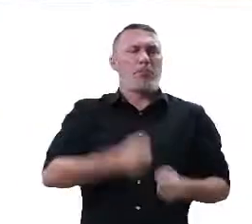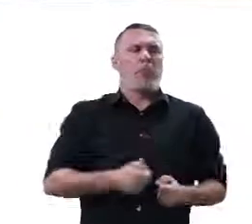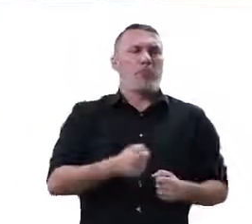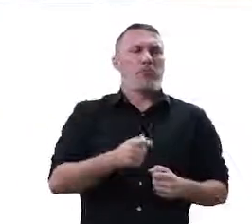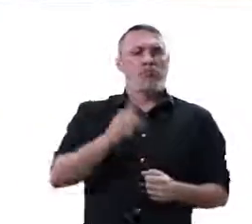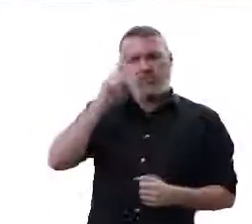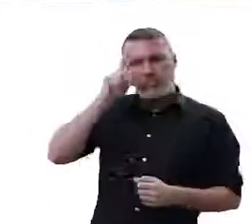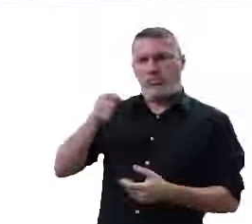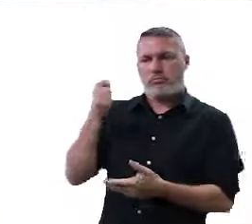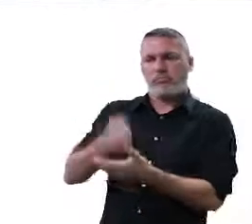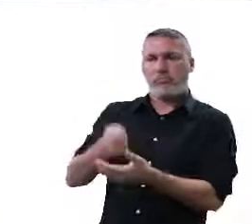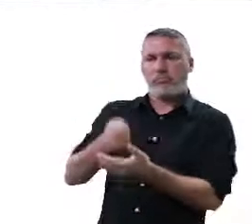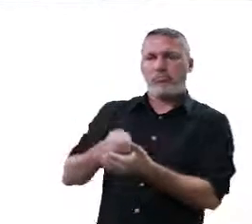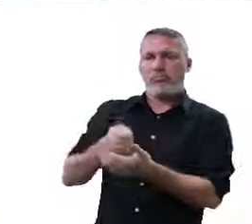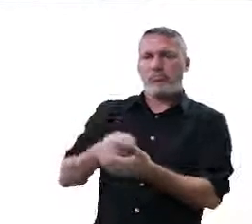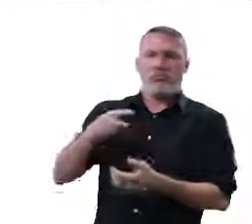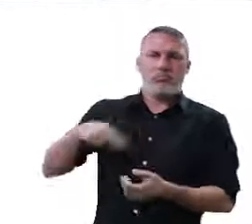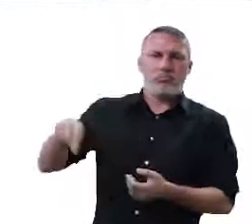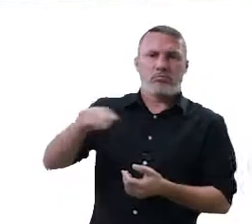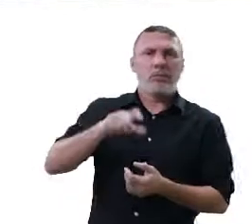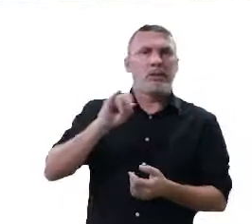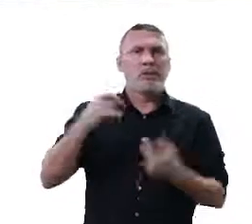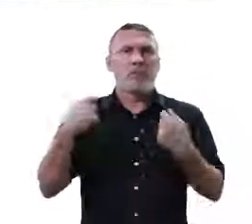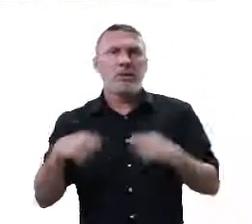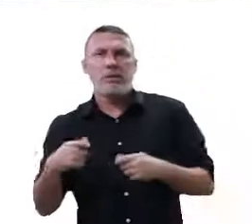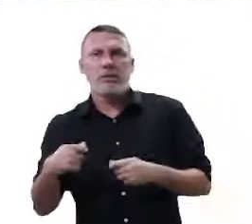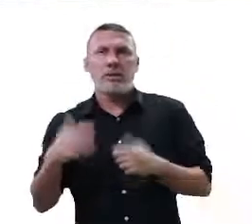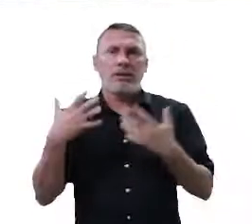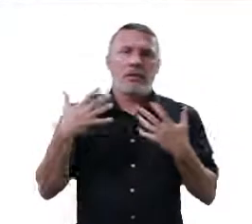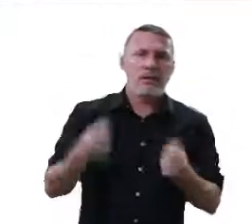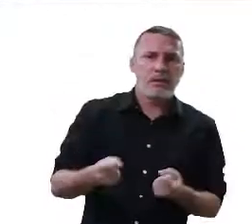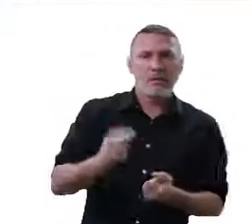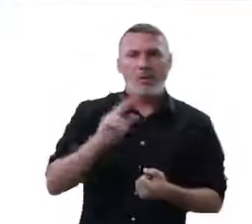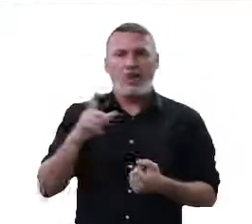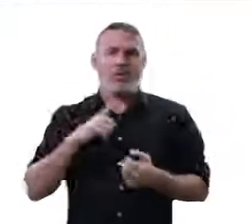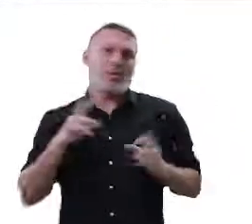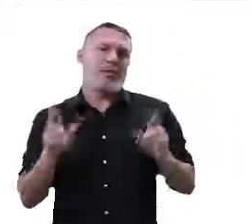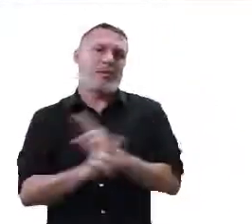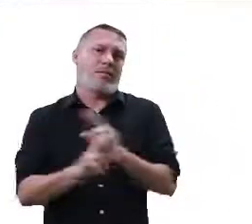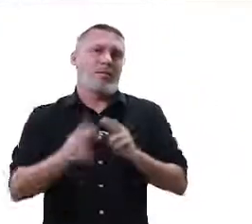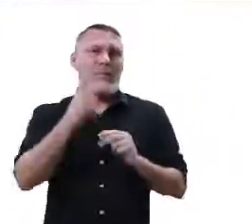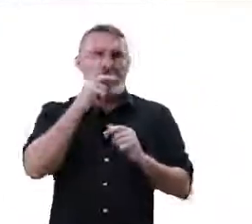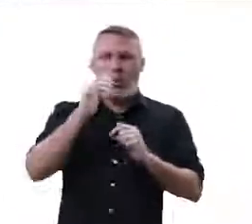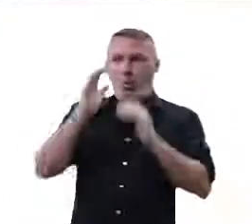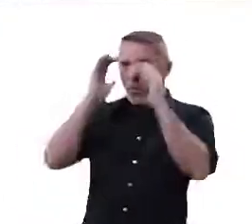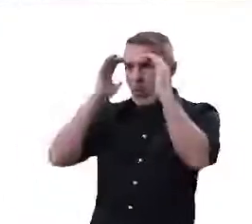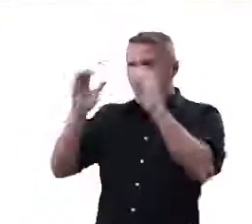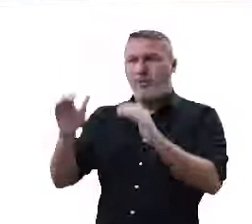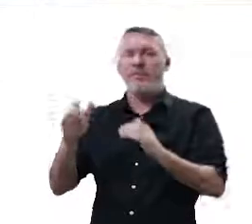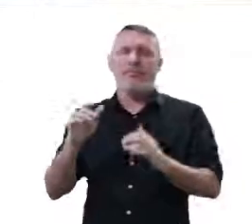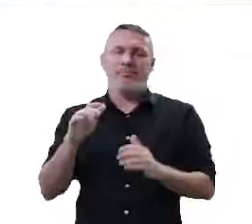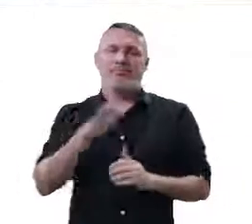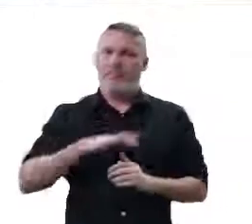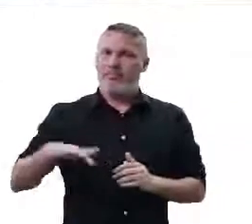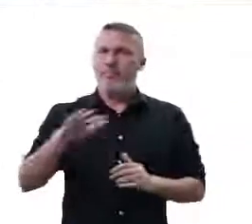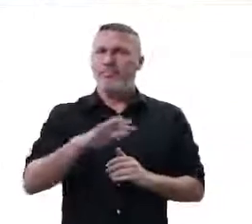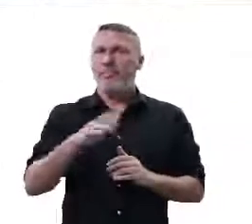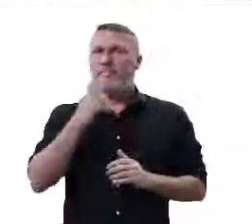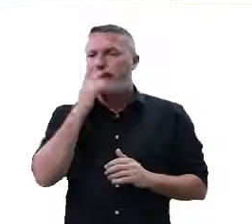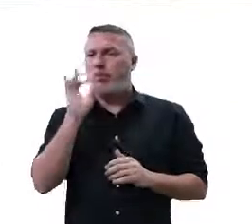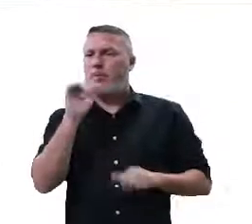homem determinava, em última instância, o que deveria ser feito. Então era uma relação de obediência. Né? Você